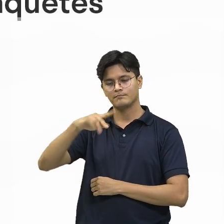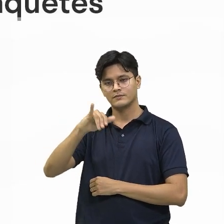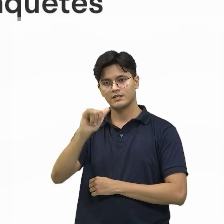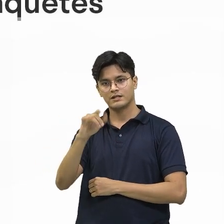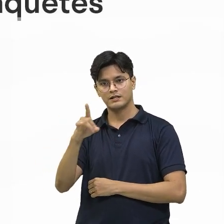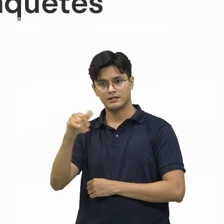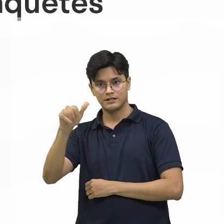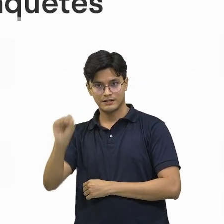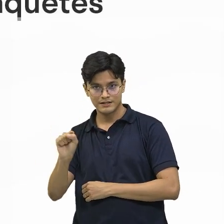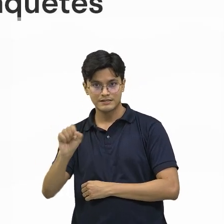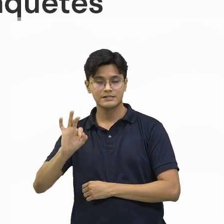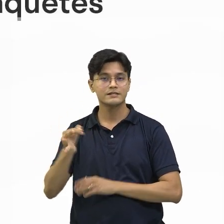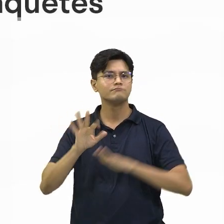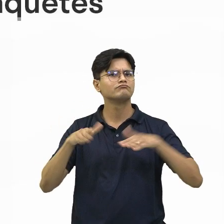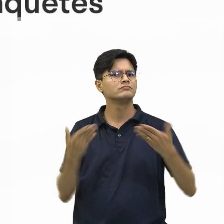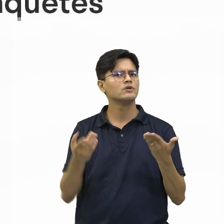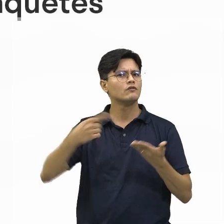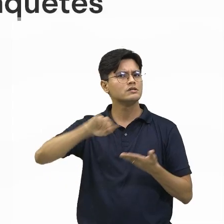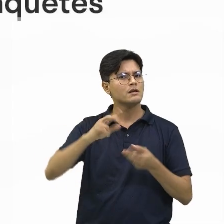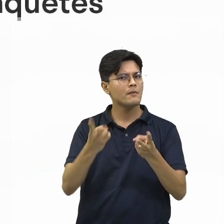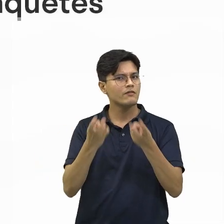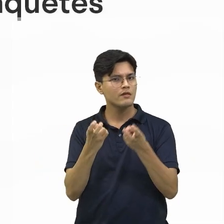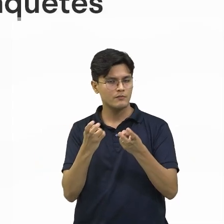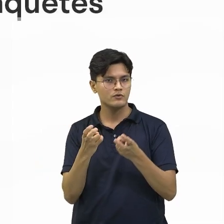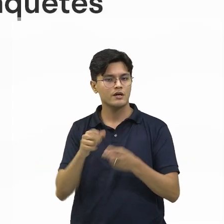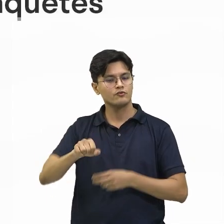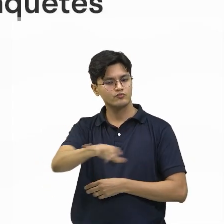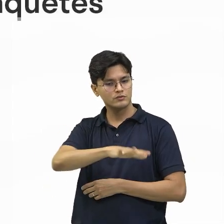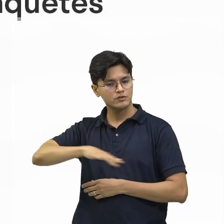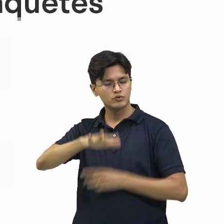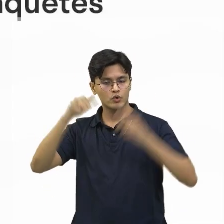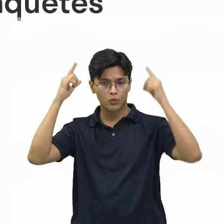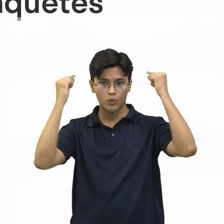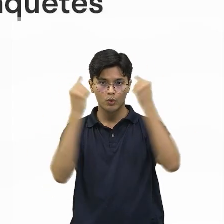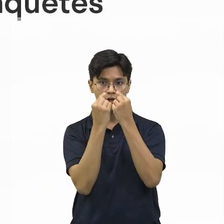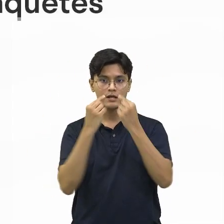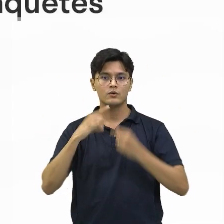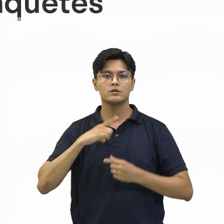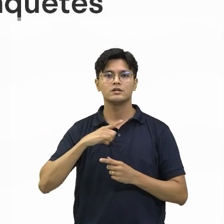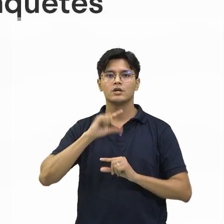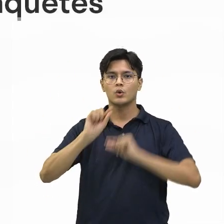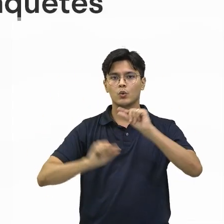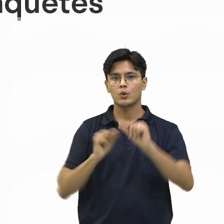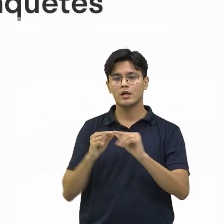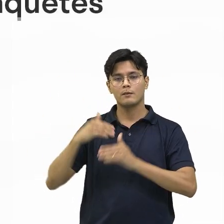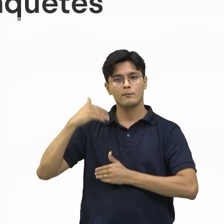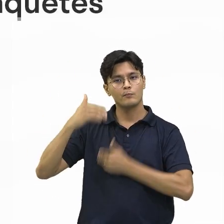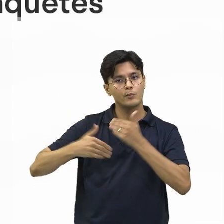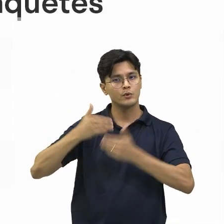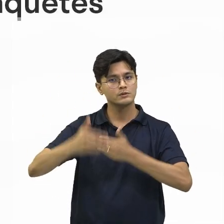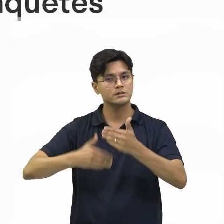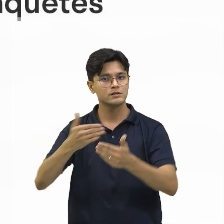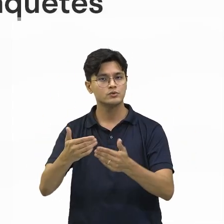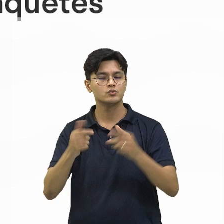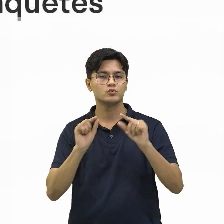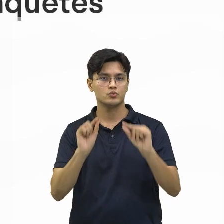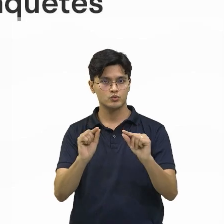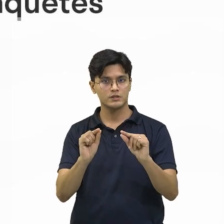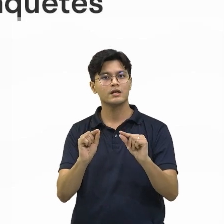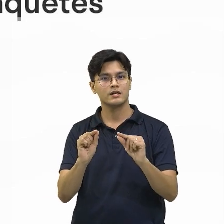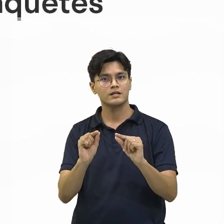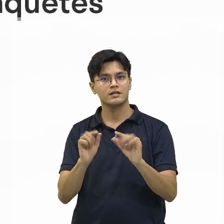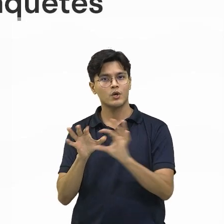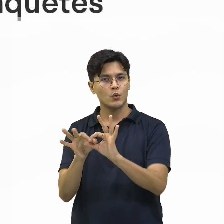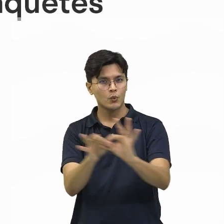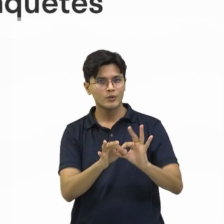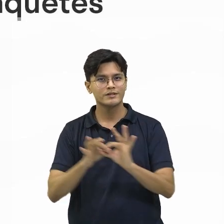percebe que dentro do território grego você vai ter esse processo de união em